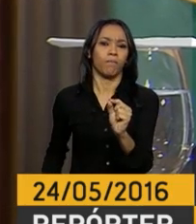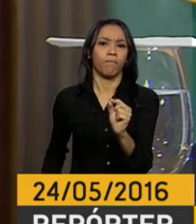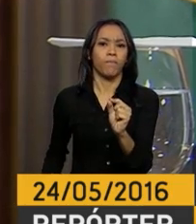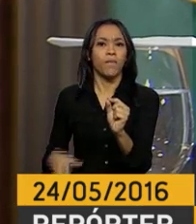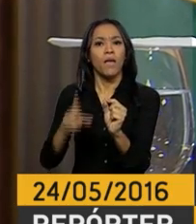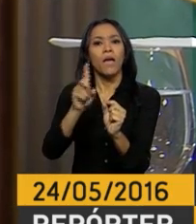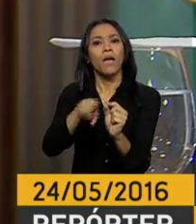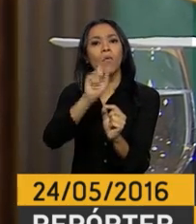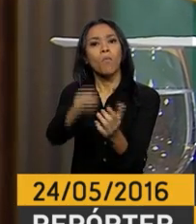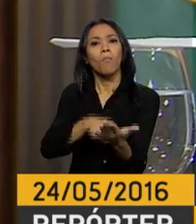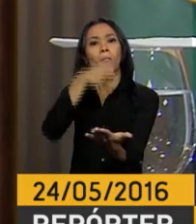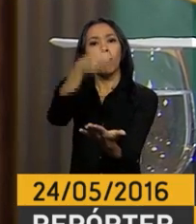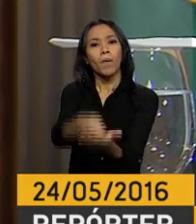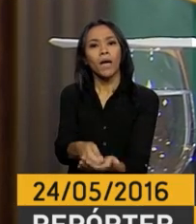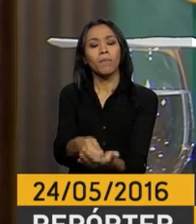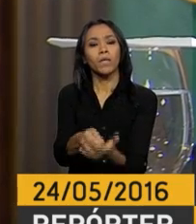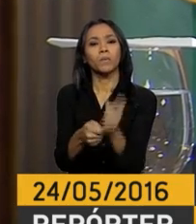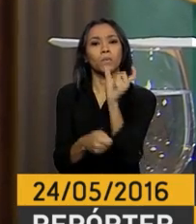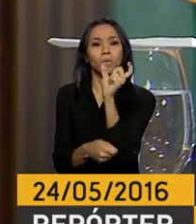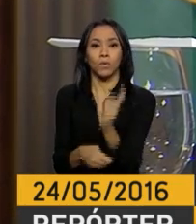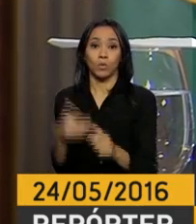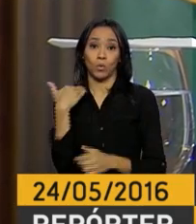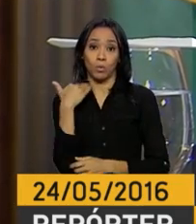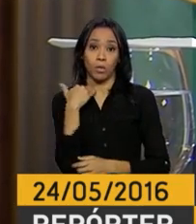é um pagamento do BNDES,